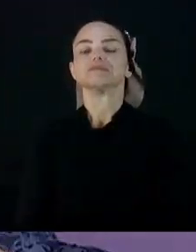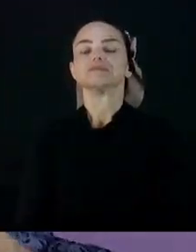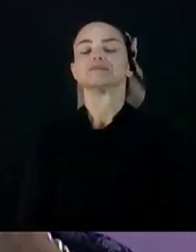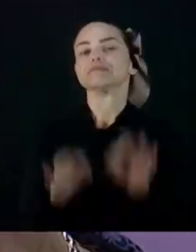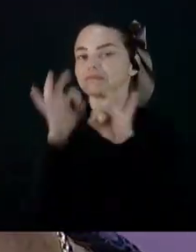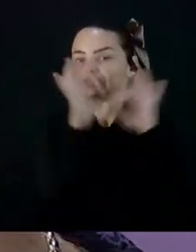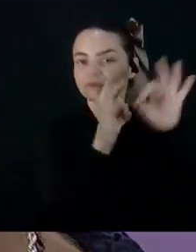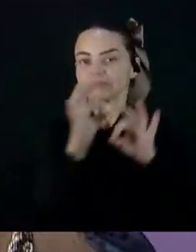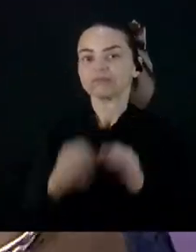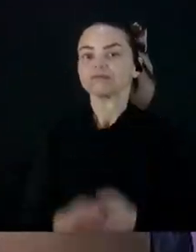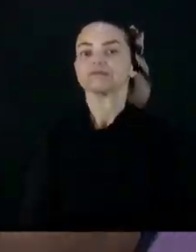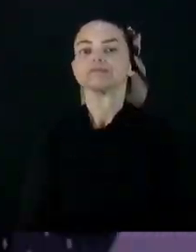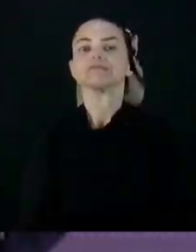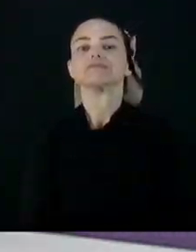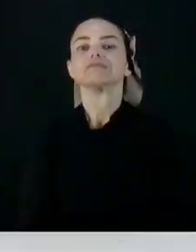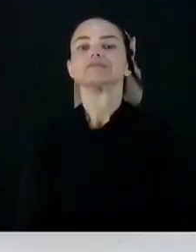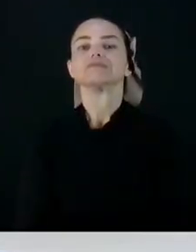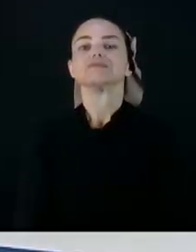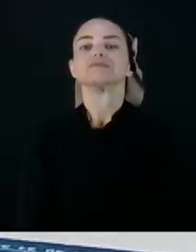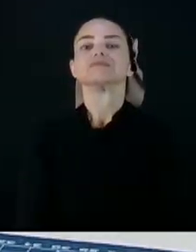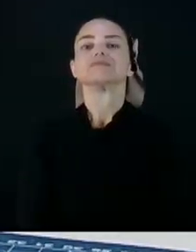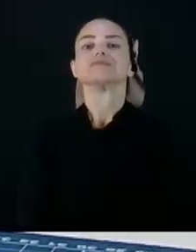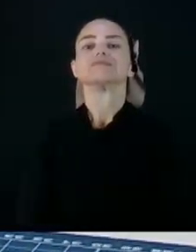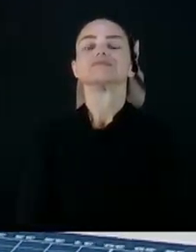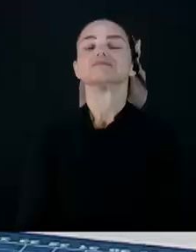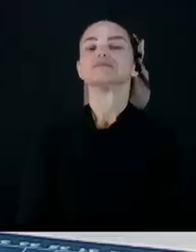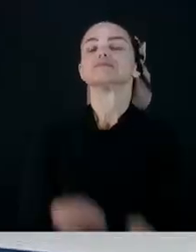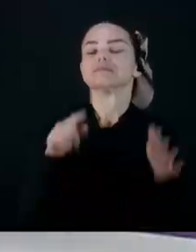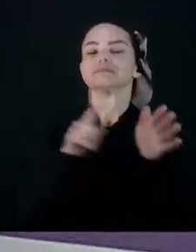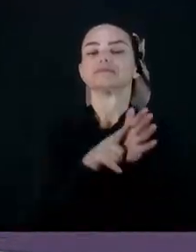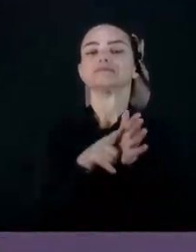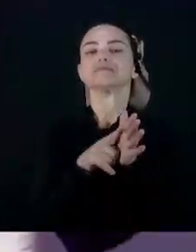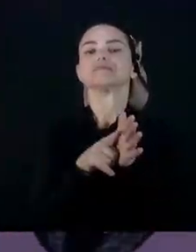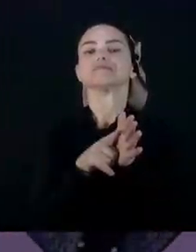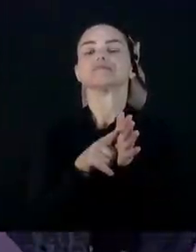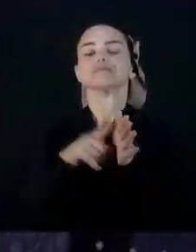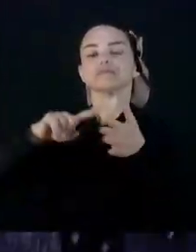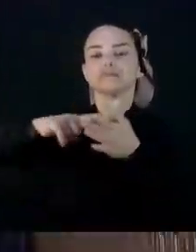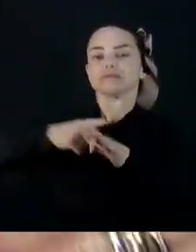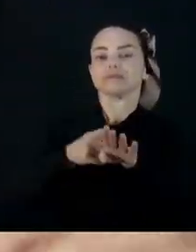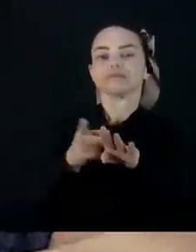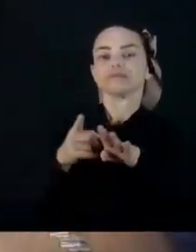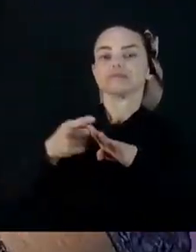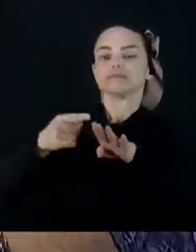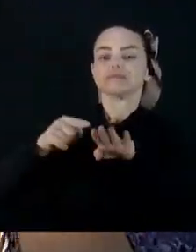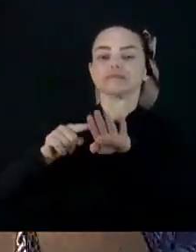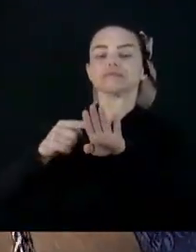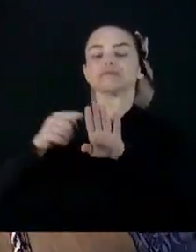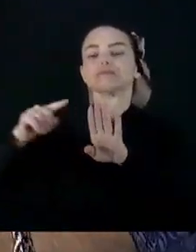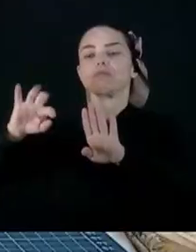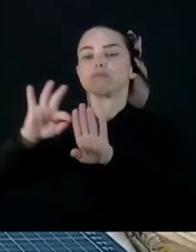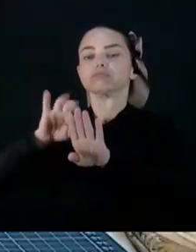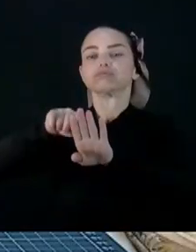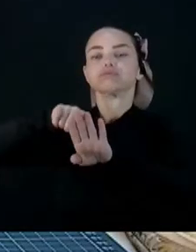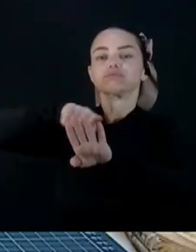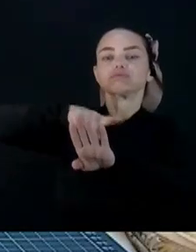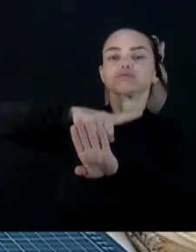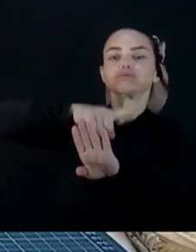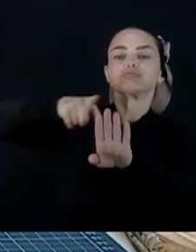vai começar agora a fazer a marcação para passar o cordão, onde vai amarrar ele, tá?